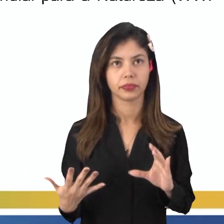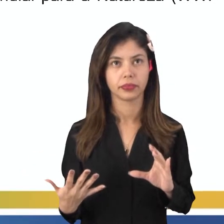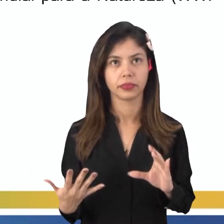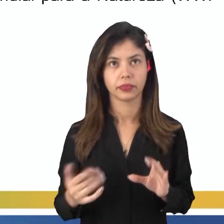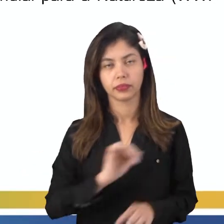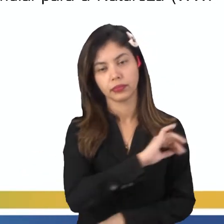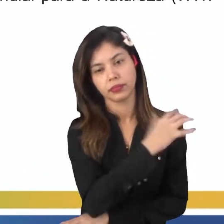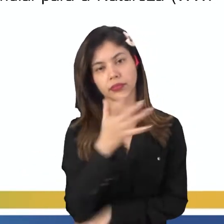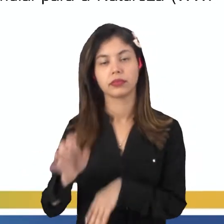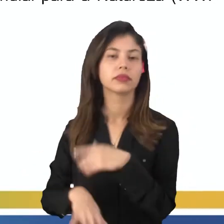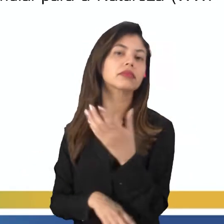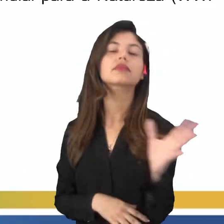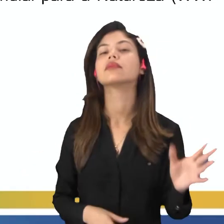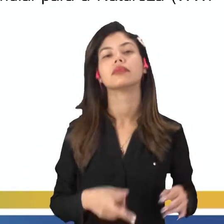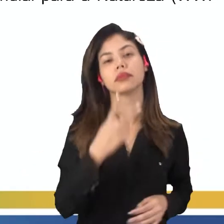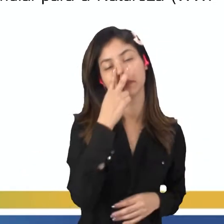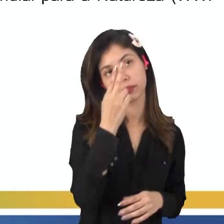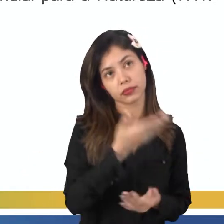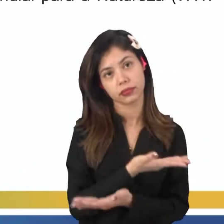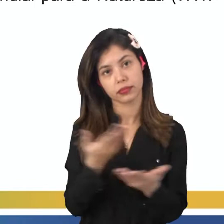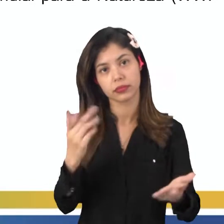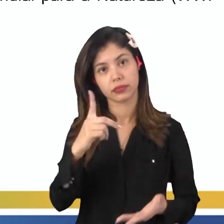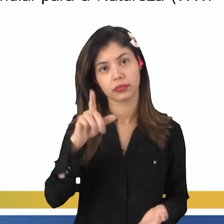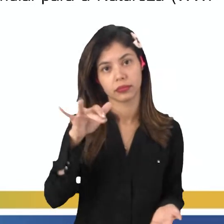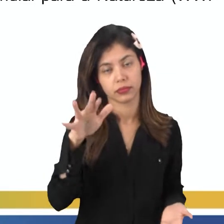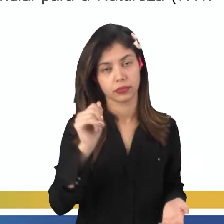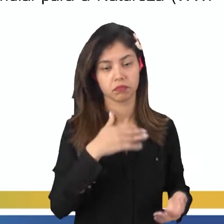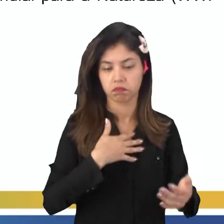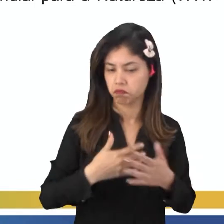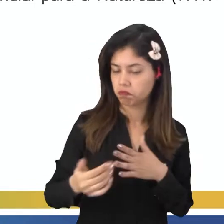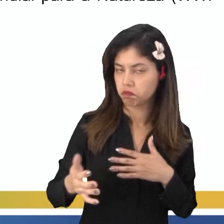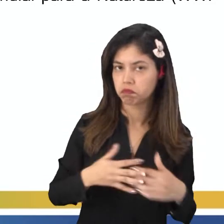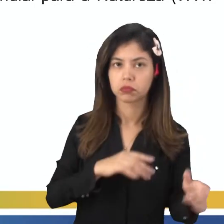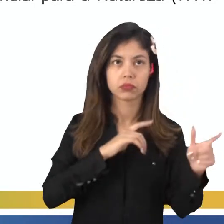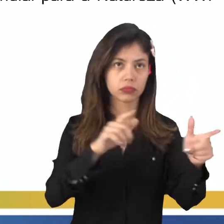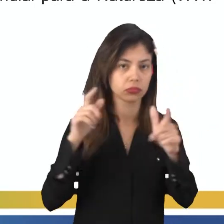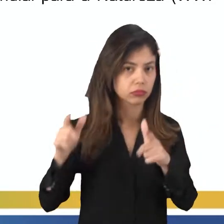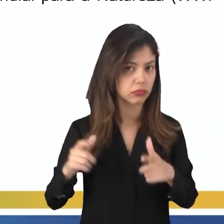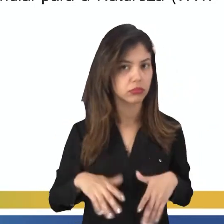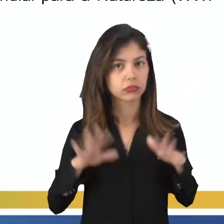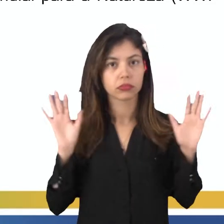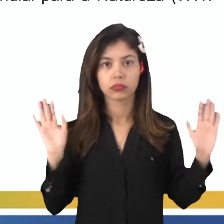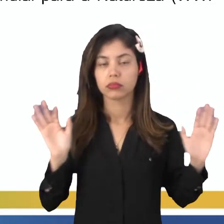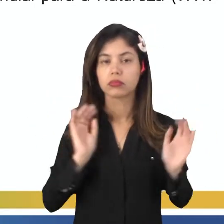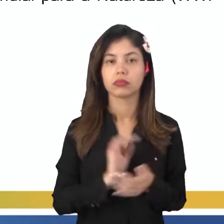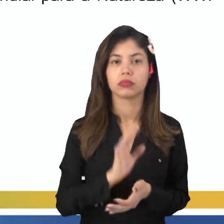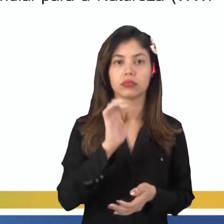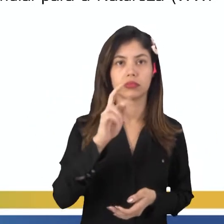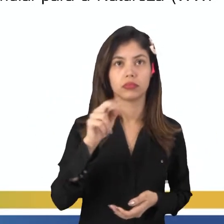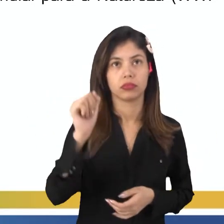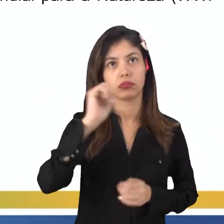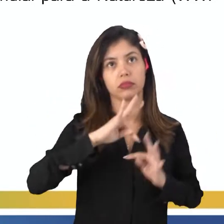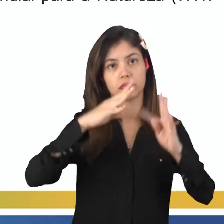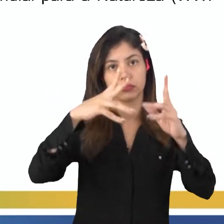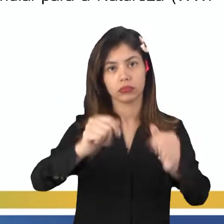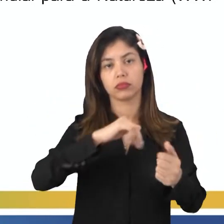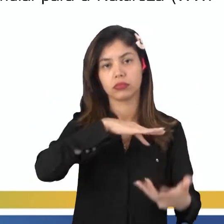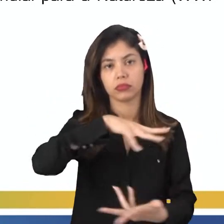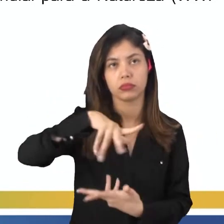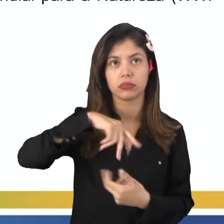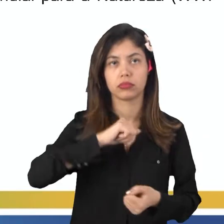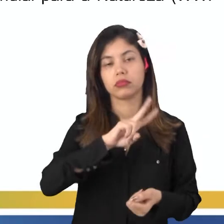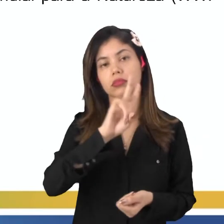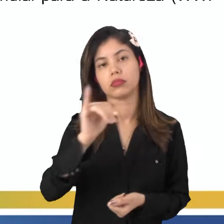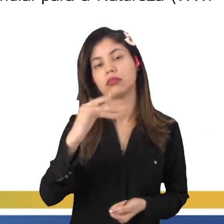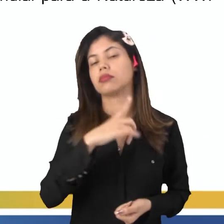da floresta amazônica, ela é bastante peculiar. Em qualquer faixa equatorial do mundo, você vai